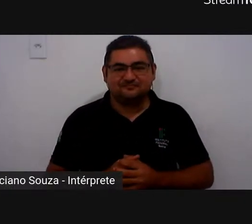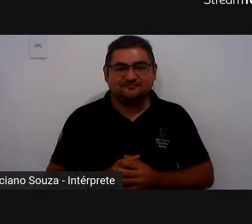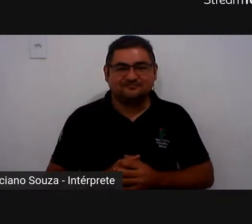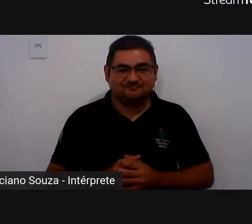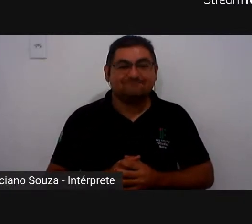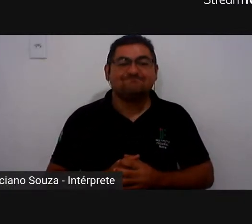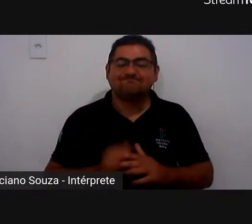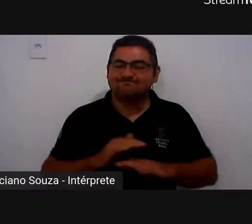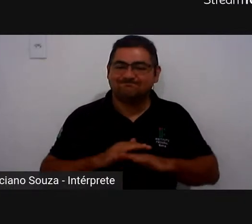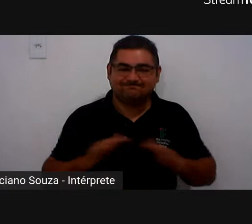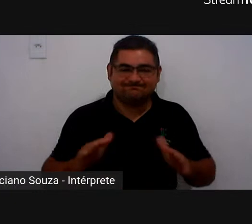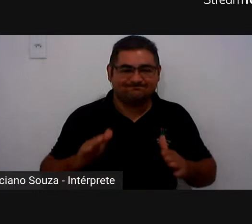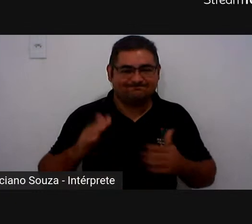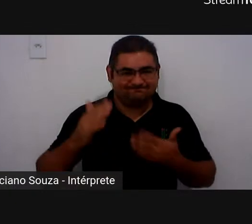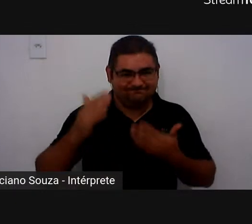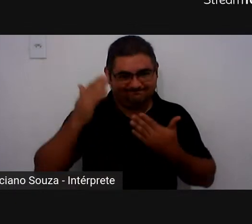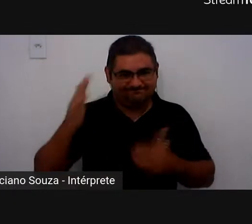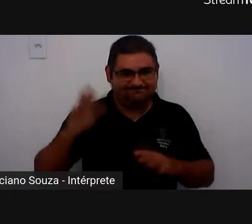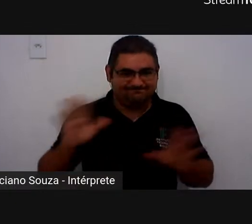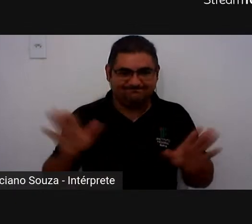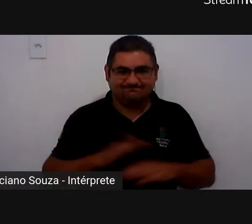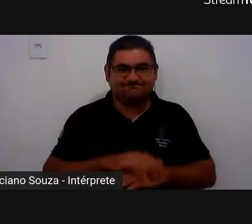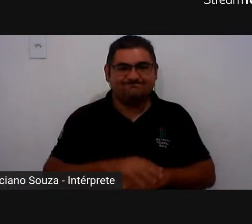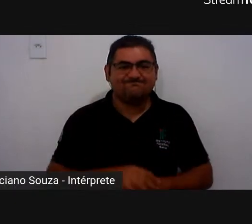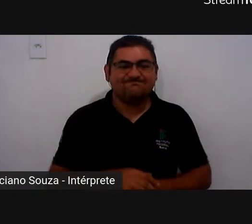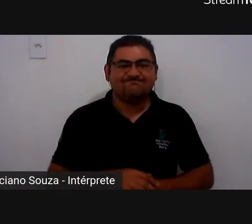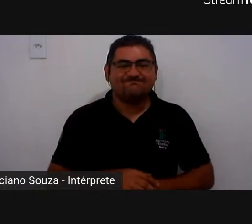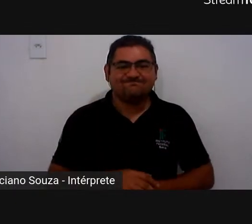pincel aqui nossa transmissão